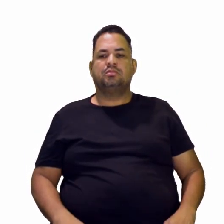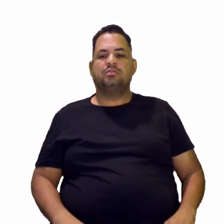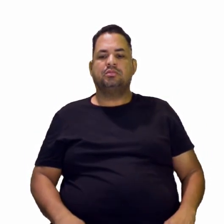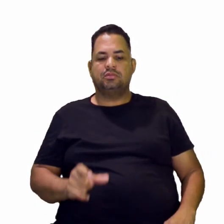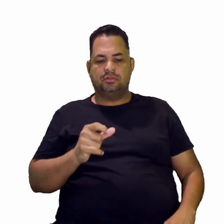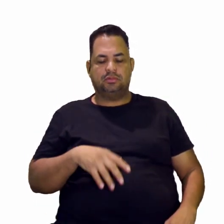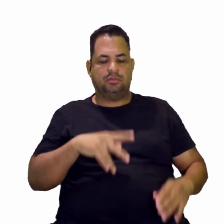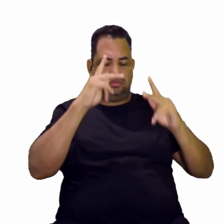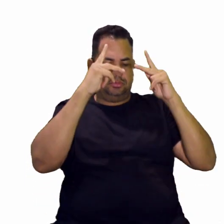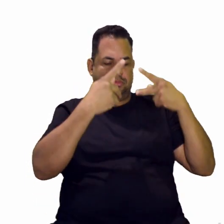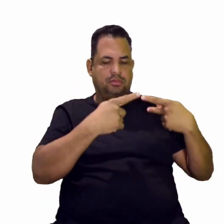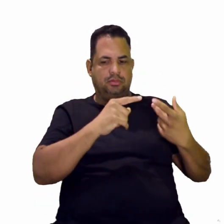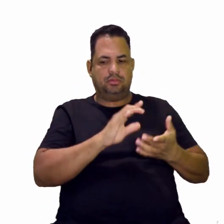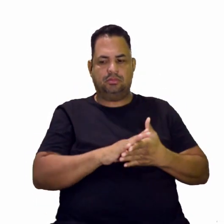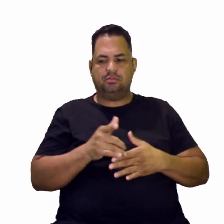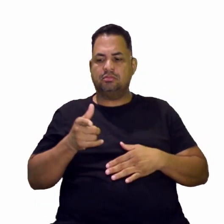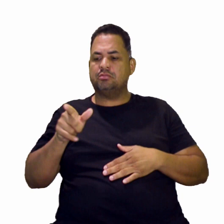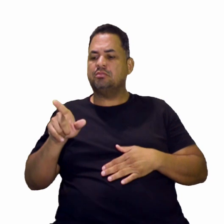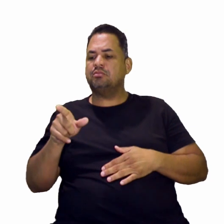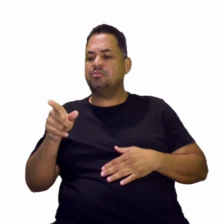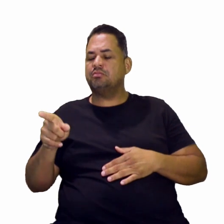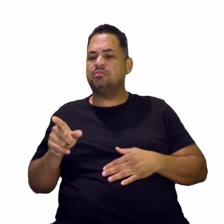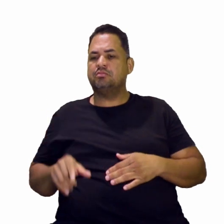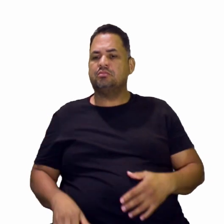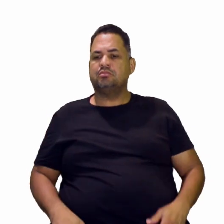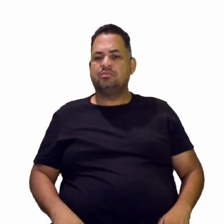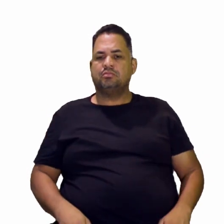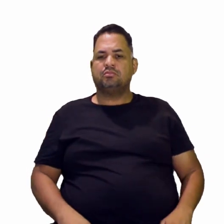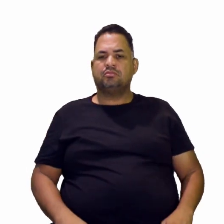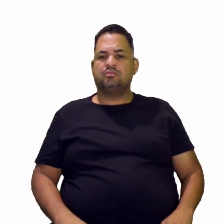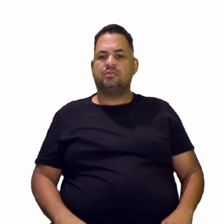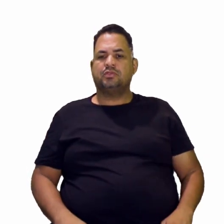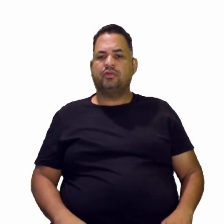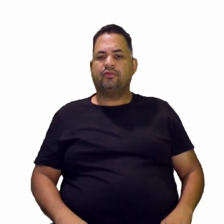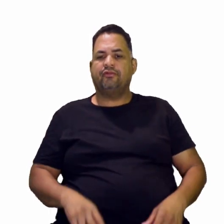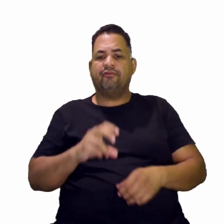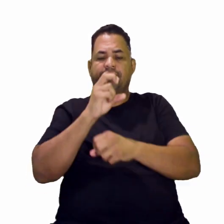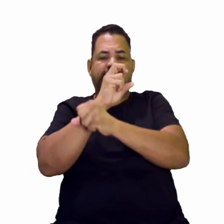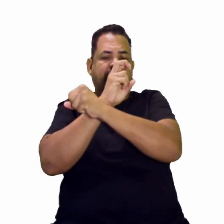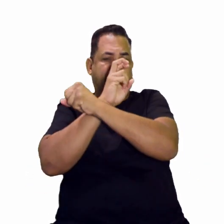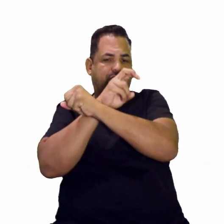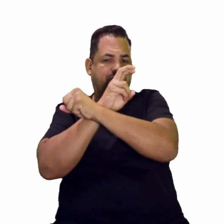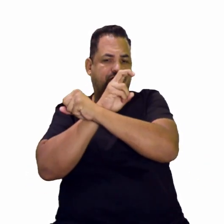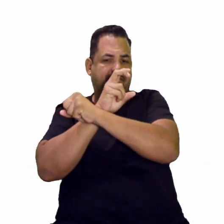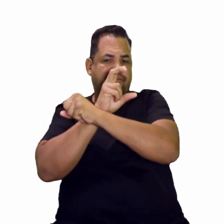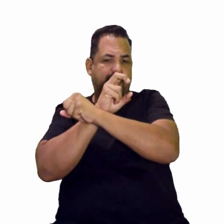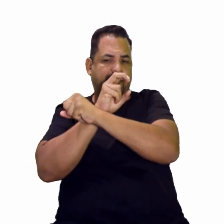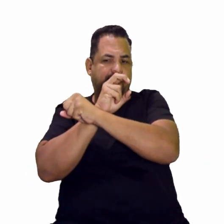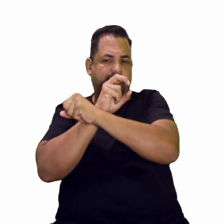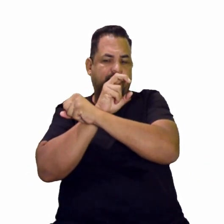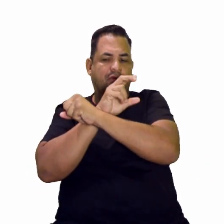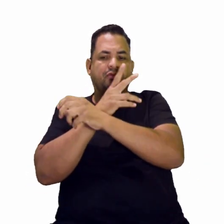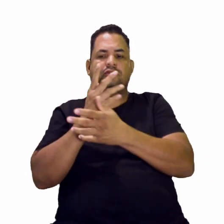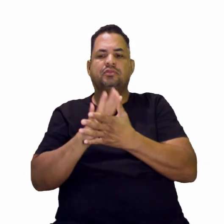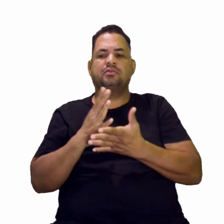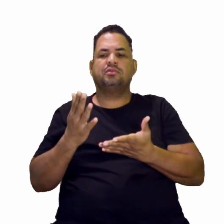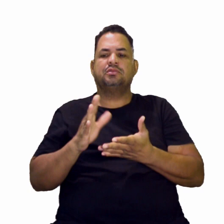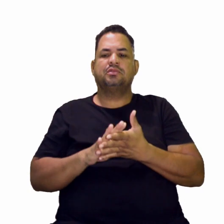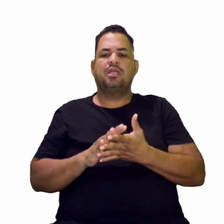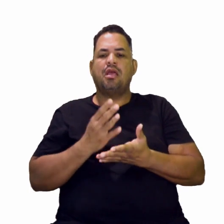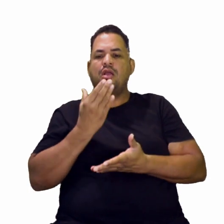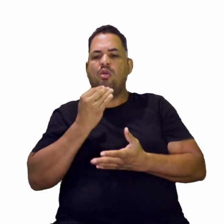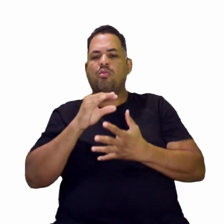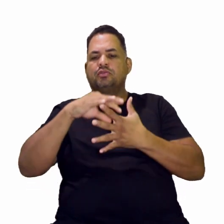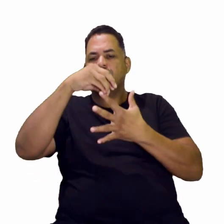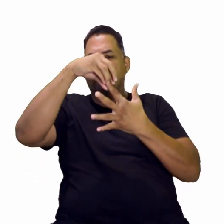humano e esse outro ser vivo fosse uma cutia, a cutia se alimenta basicamente ela é